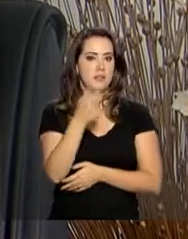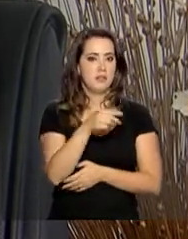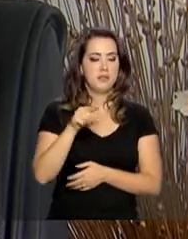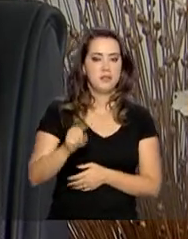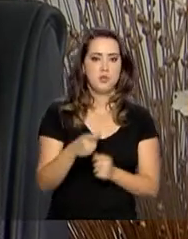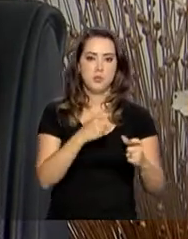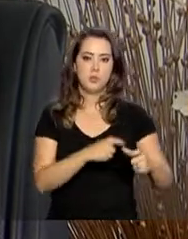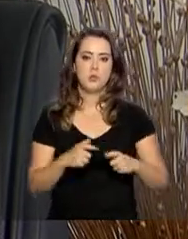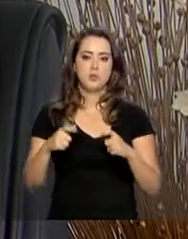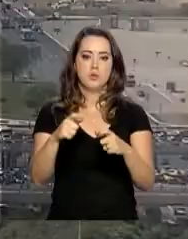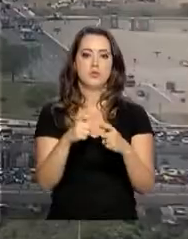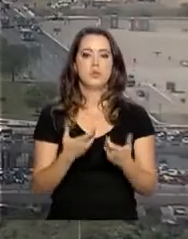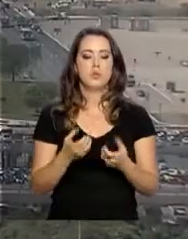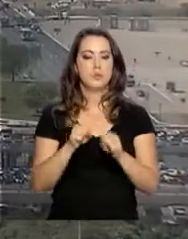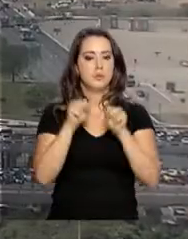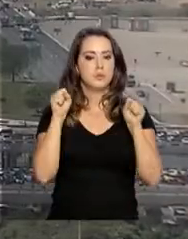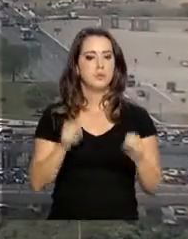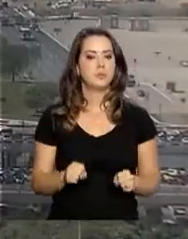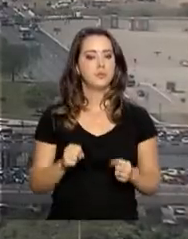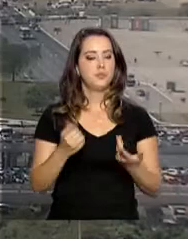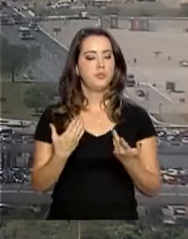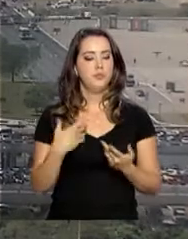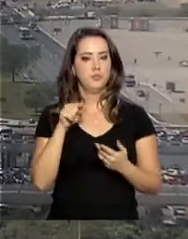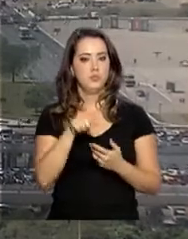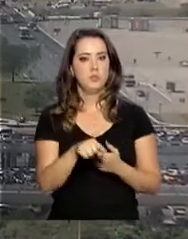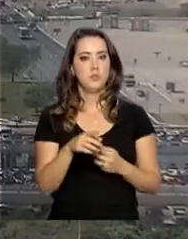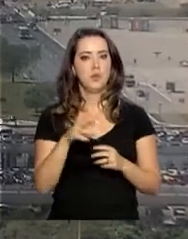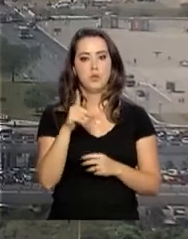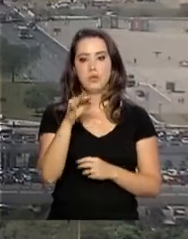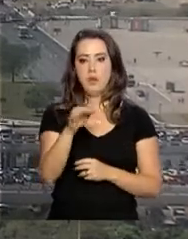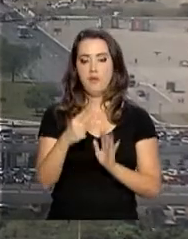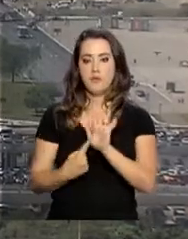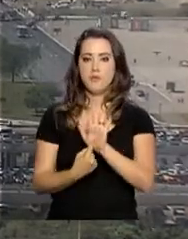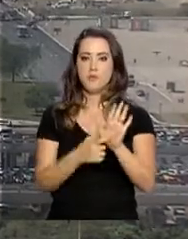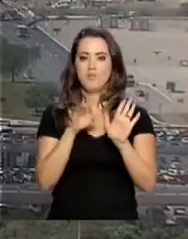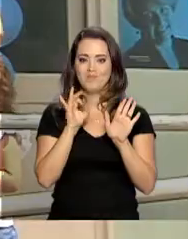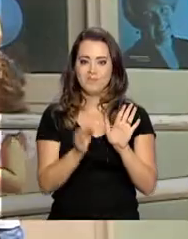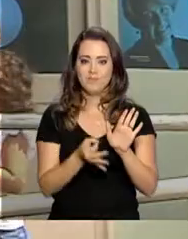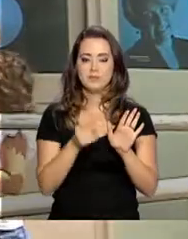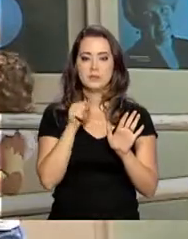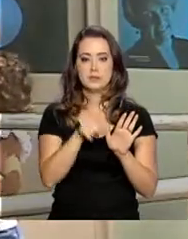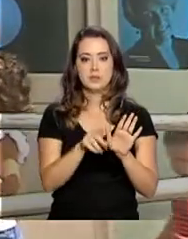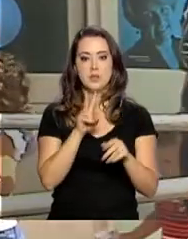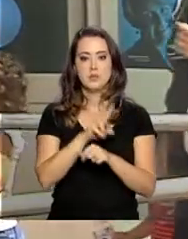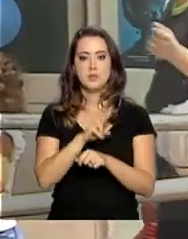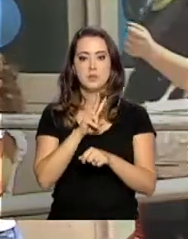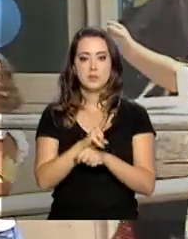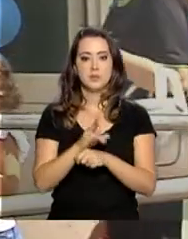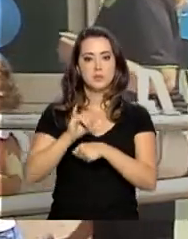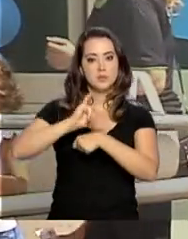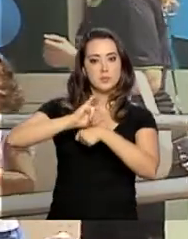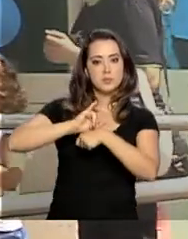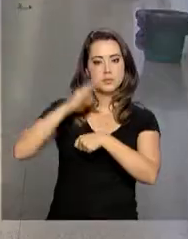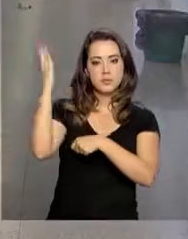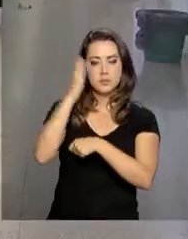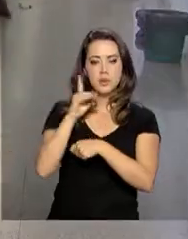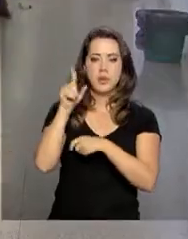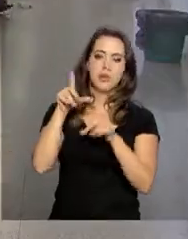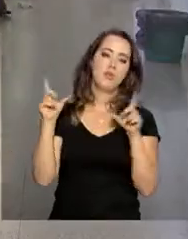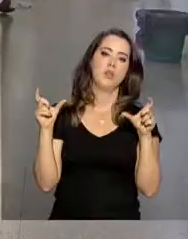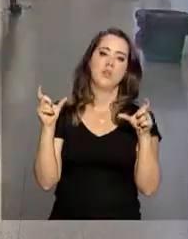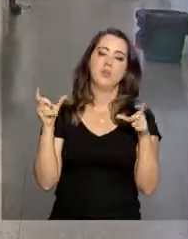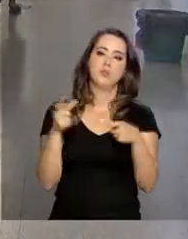do Sistema Único de Saúde. O Distrito Federal ilustra bem esta realidade. A cobertura na capital do país ainda